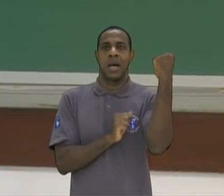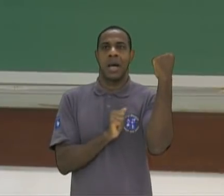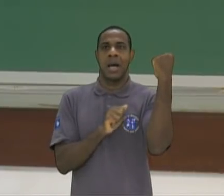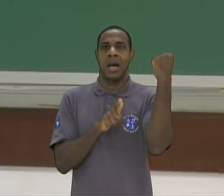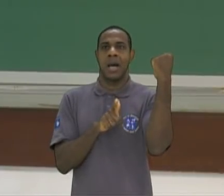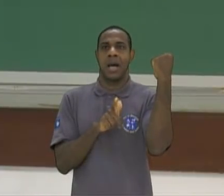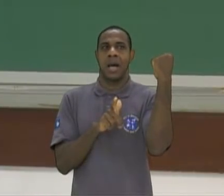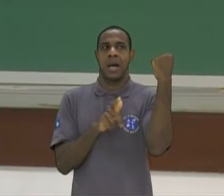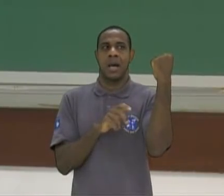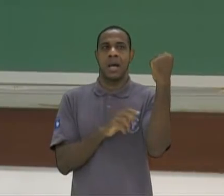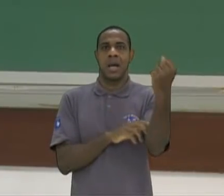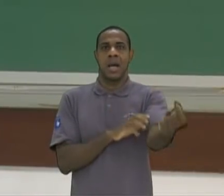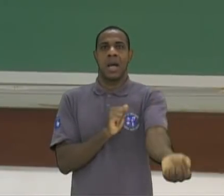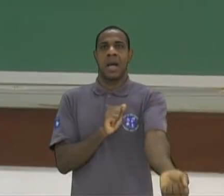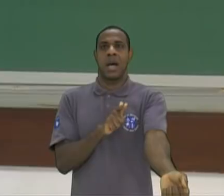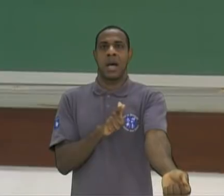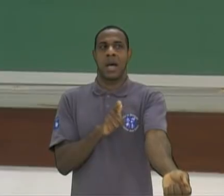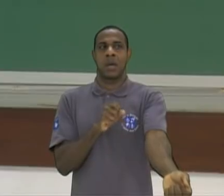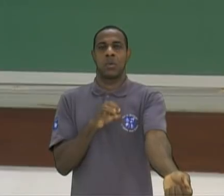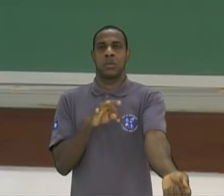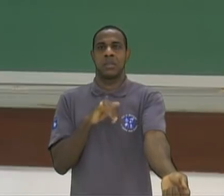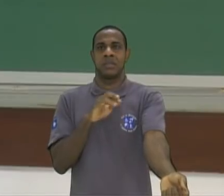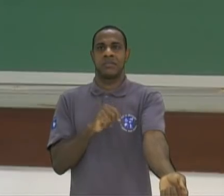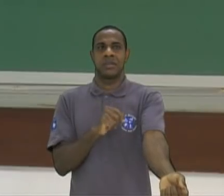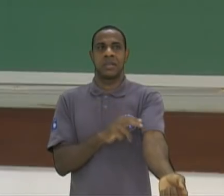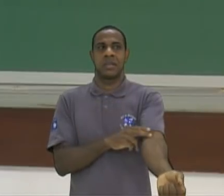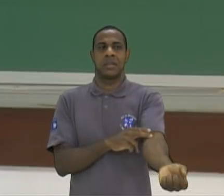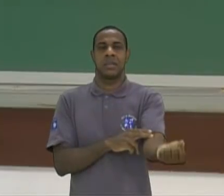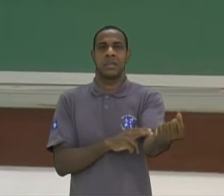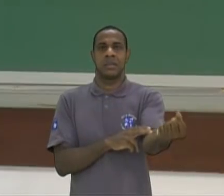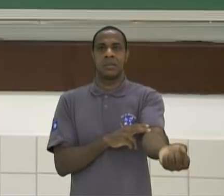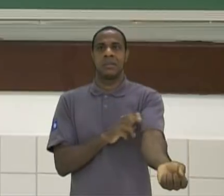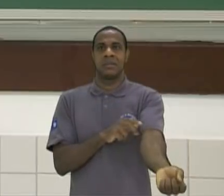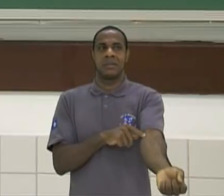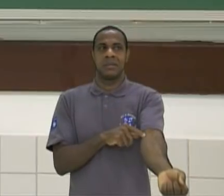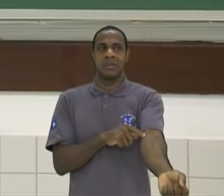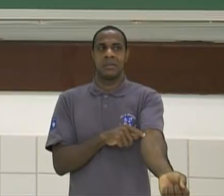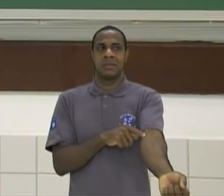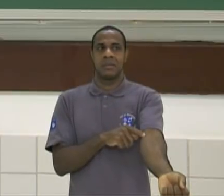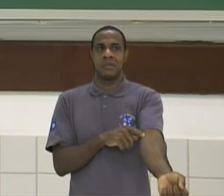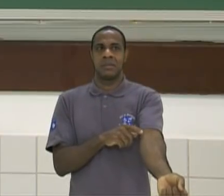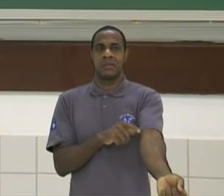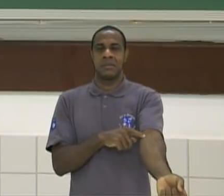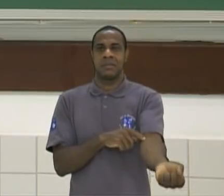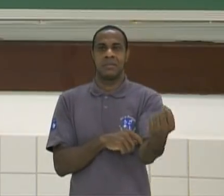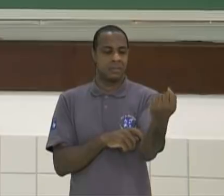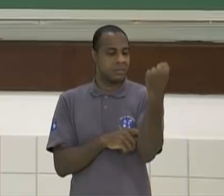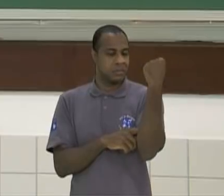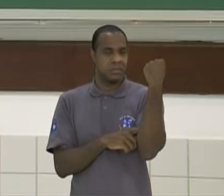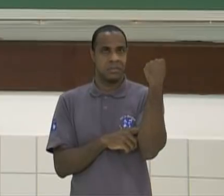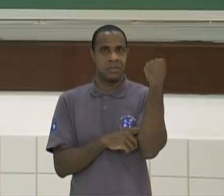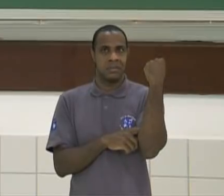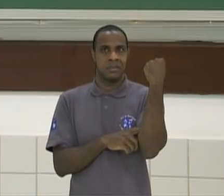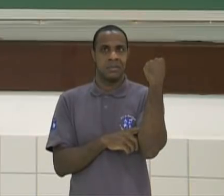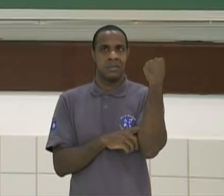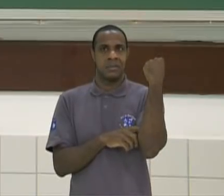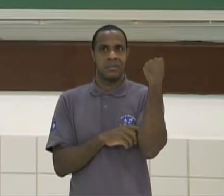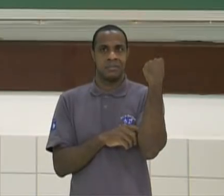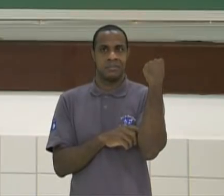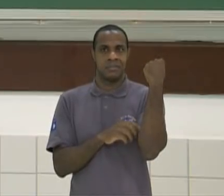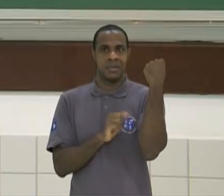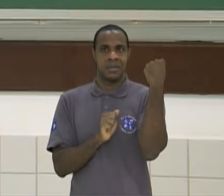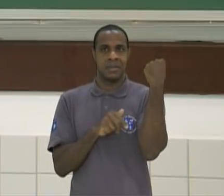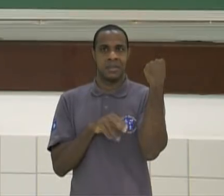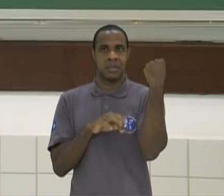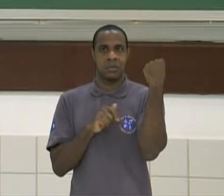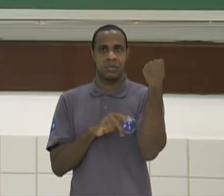tríceps. Agonista é o meu bíceps, antagonista meu tríceps. Movimento contrário, meu tríceps vira agonista, meu bíceps